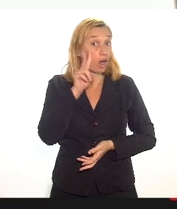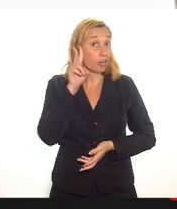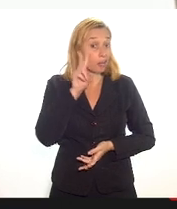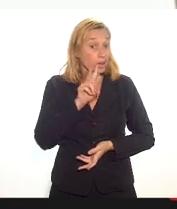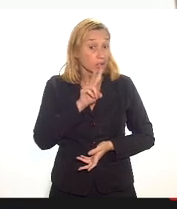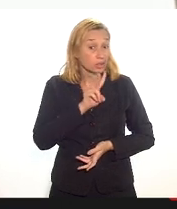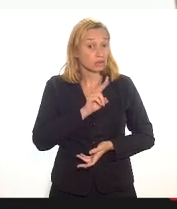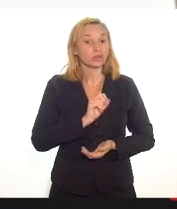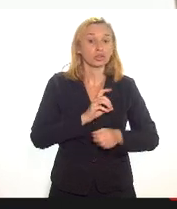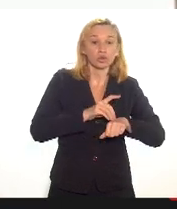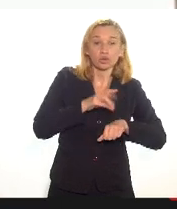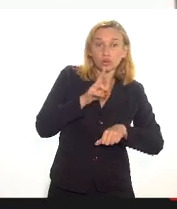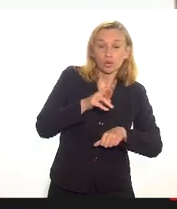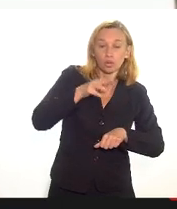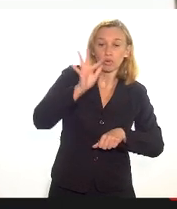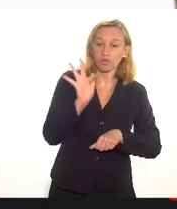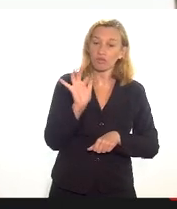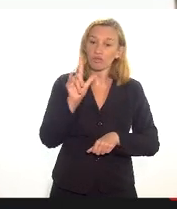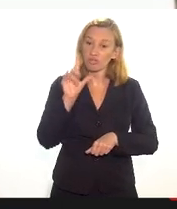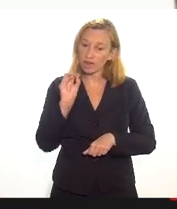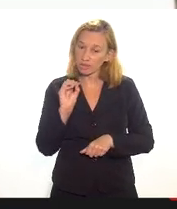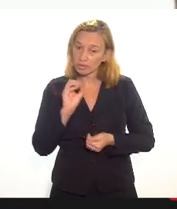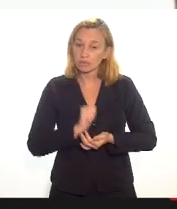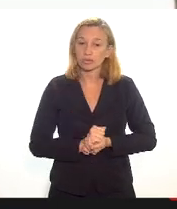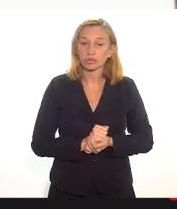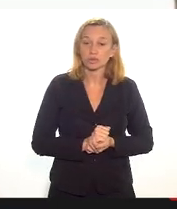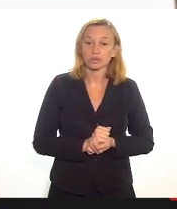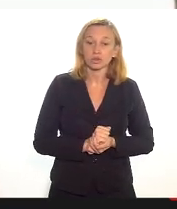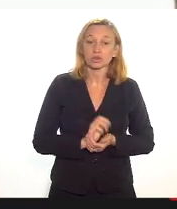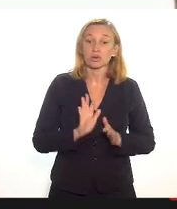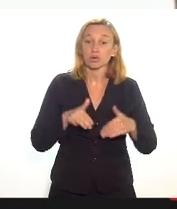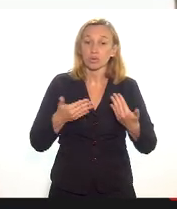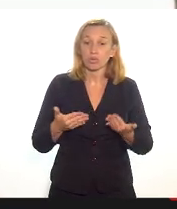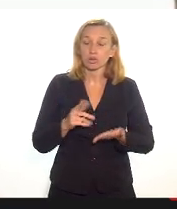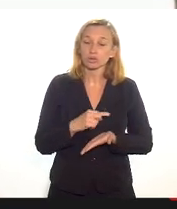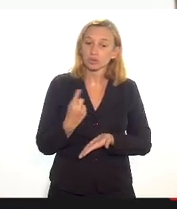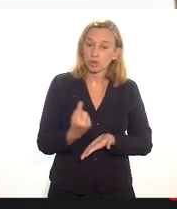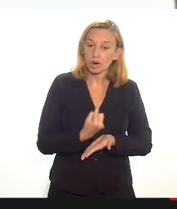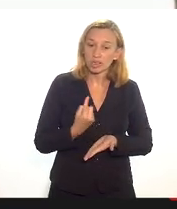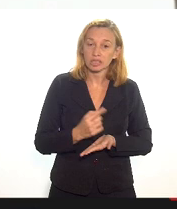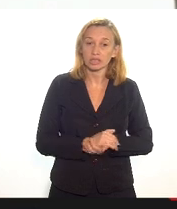ao doutor Flávio que quando a gente coteja